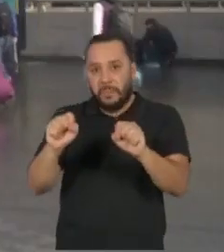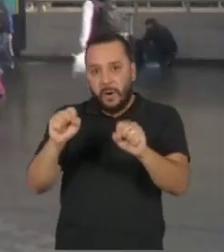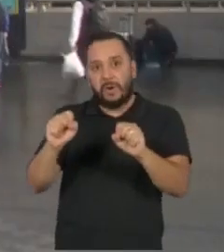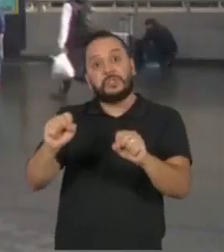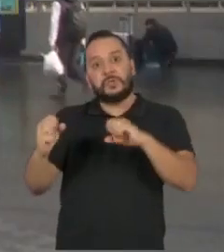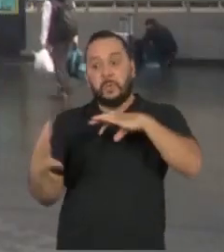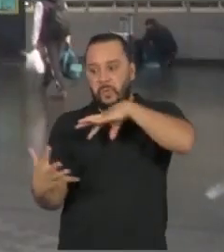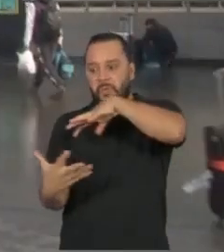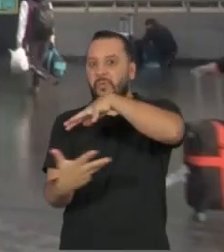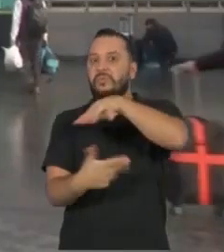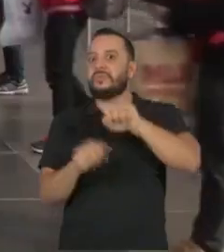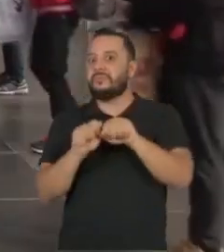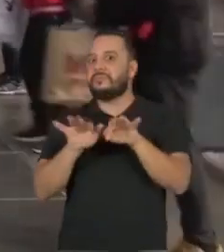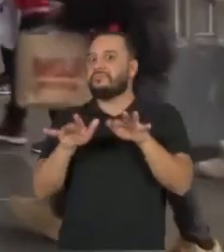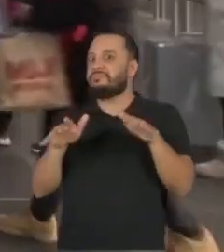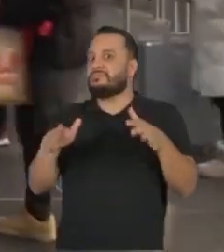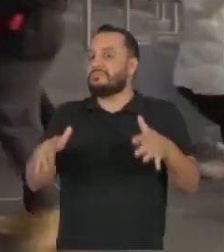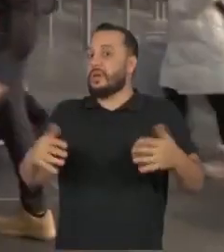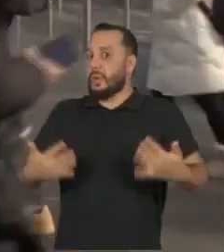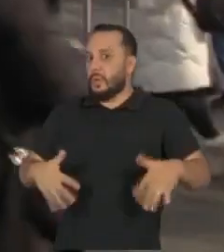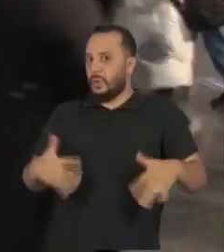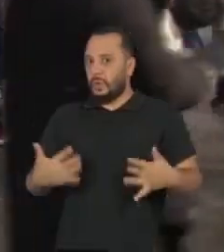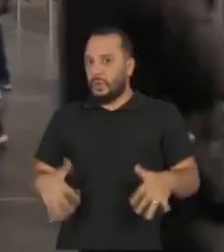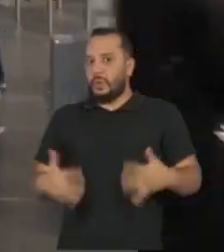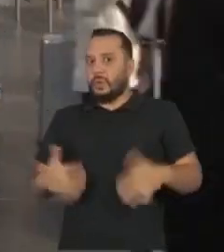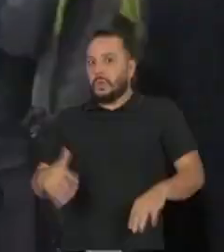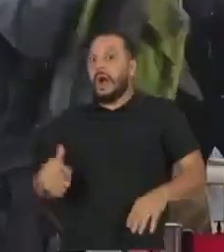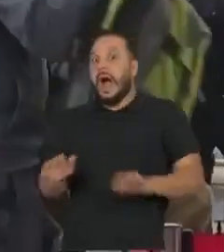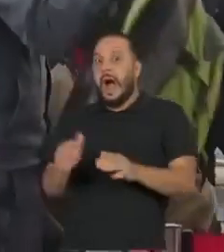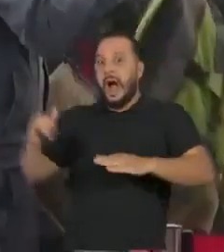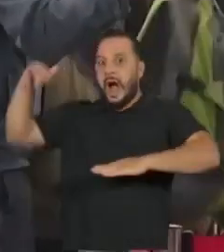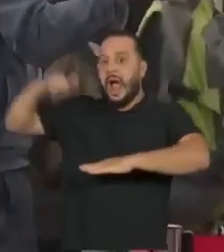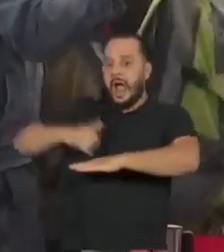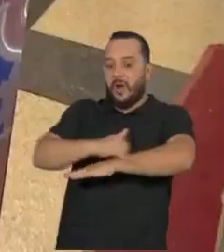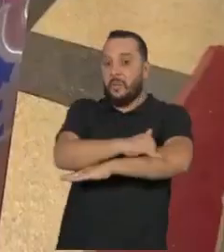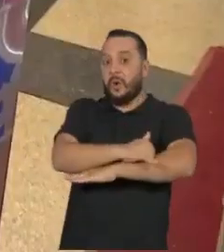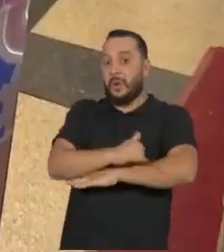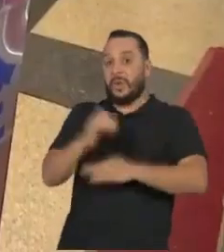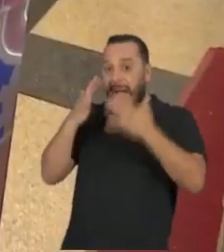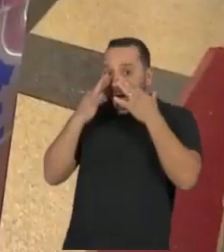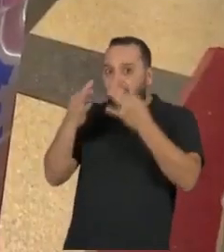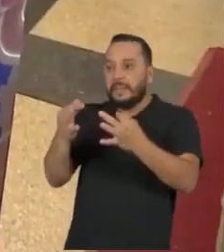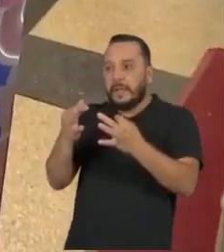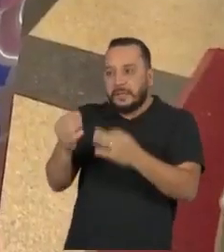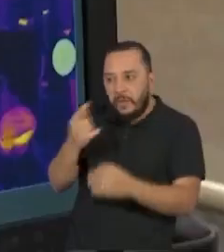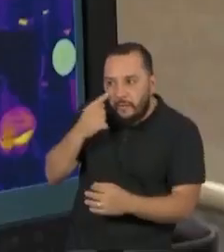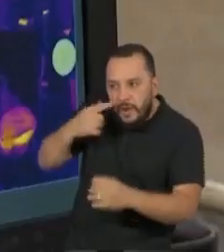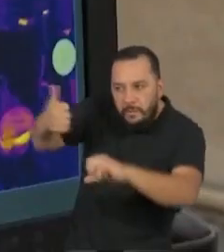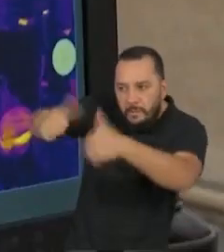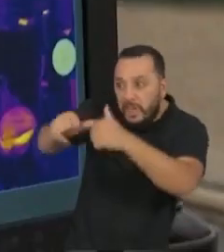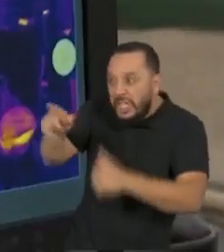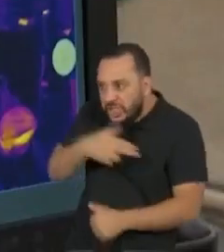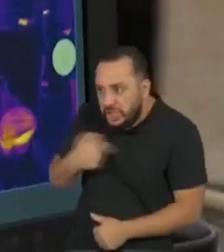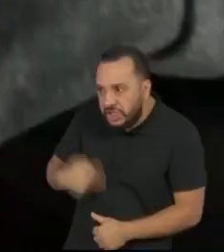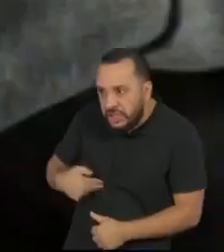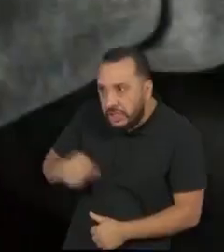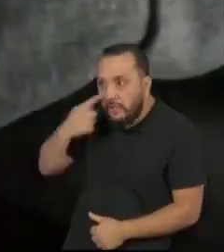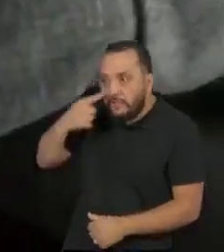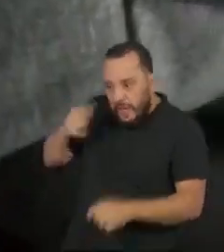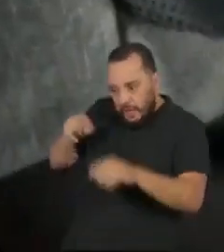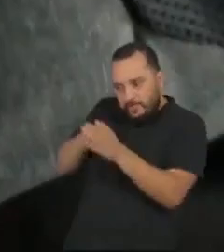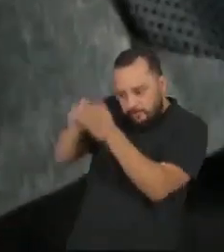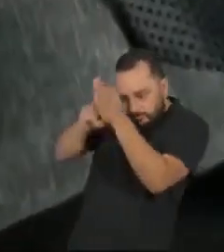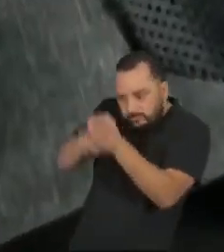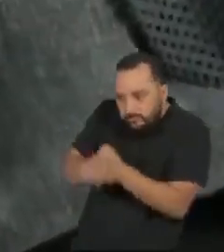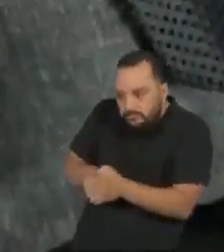internacional e levando as autoridades de aeroportos do mundo todo a intensificar a triagem de viajantes da China, onde as